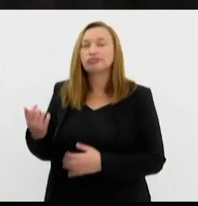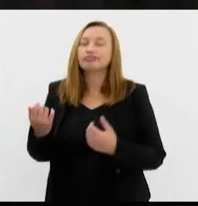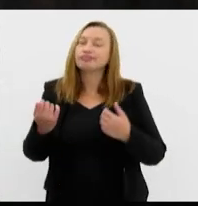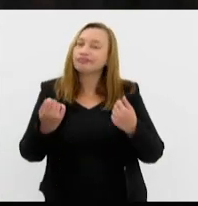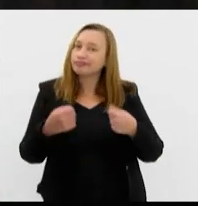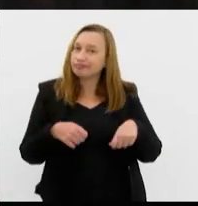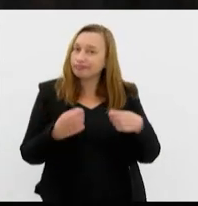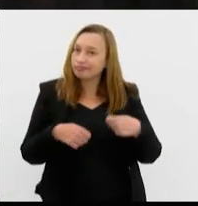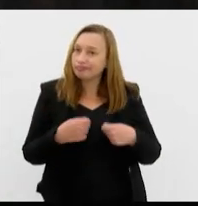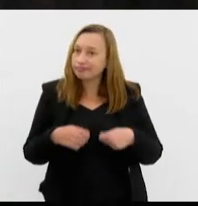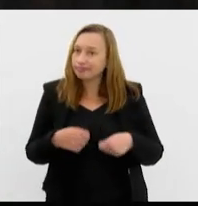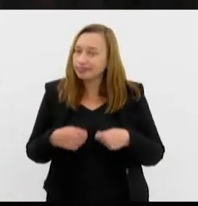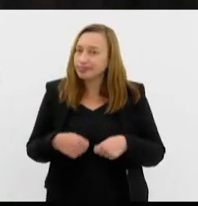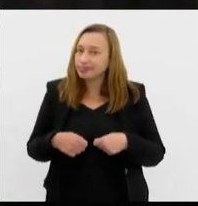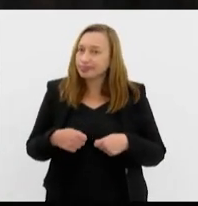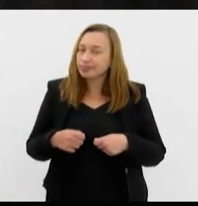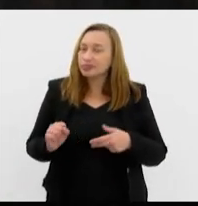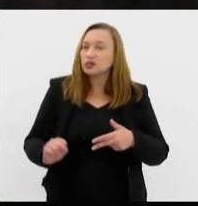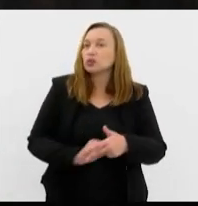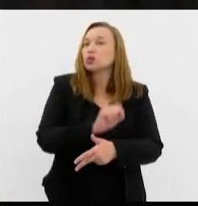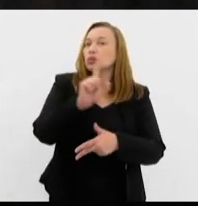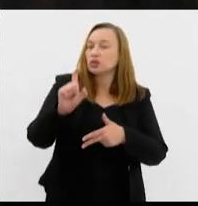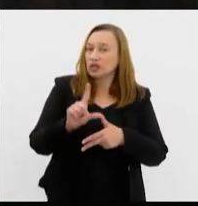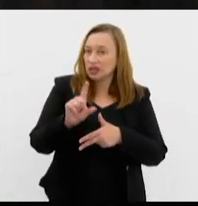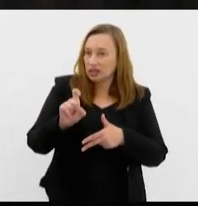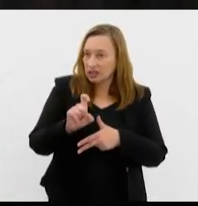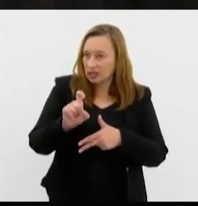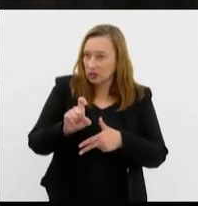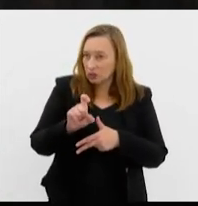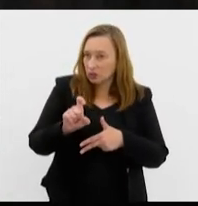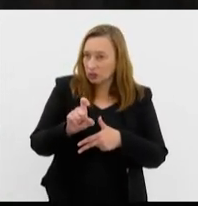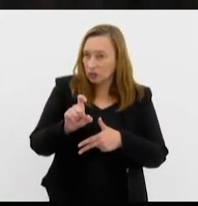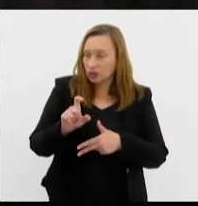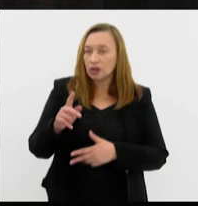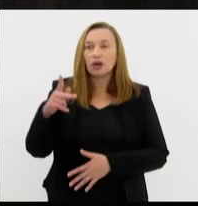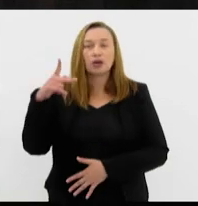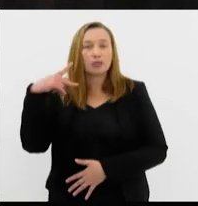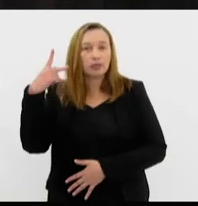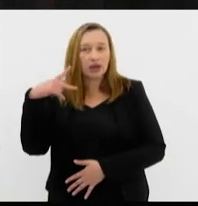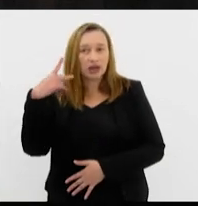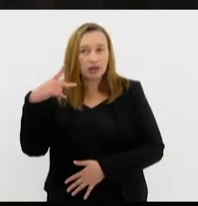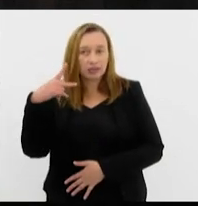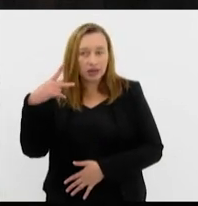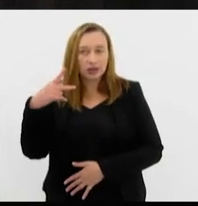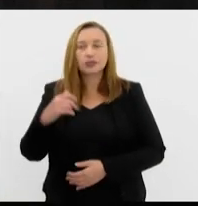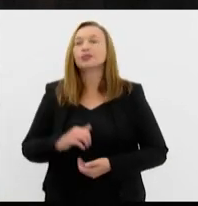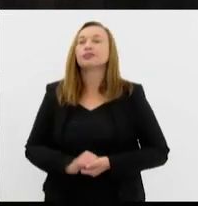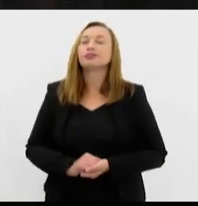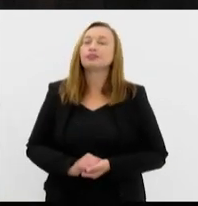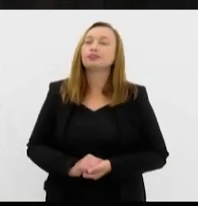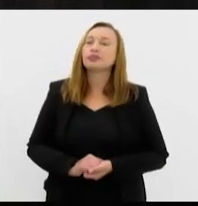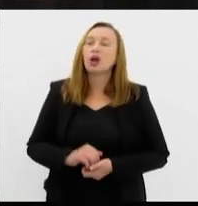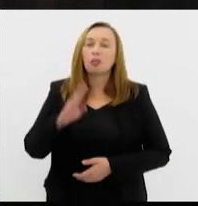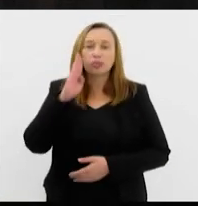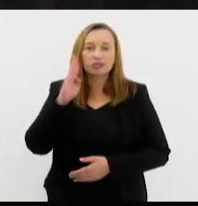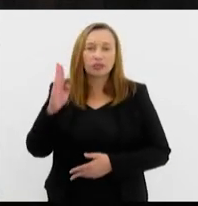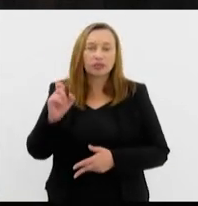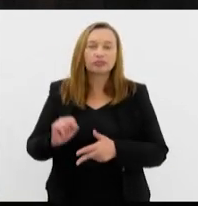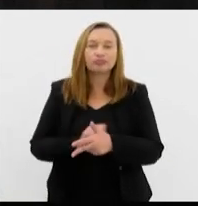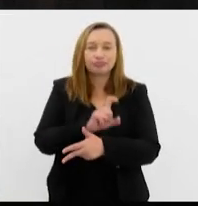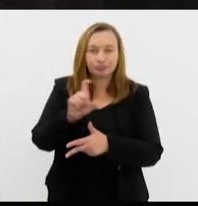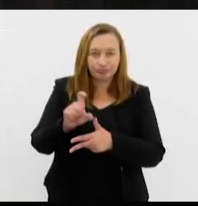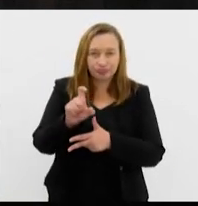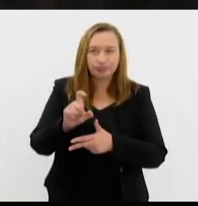necessário que o Poder Executivo, o Parlamento Fluminense, mas principalmente o Executivo,